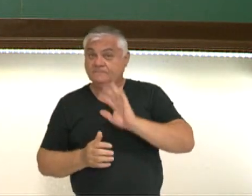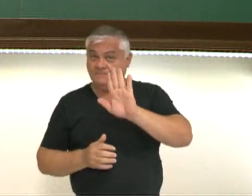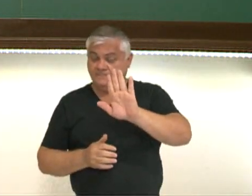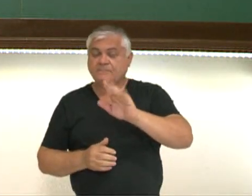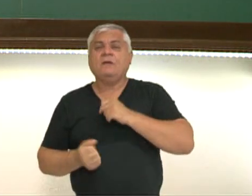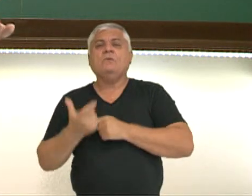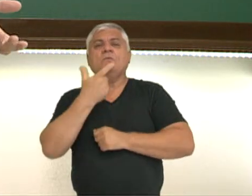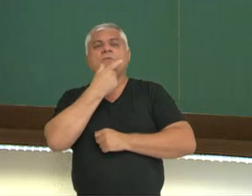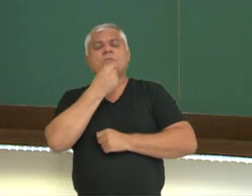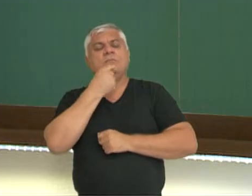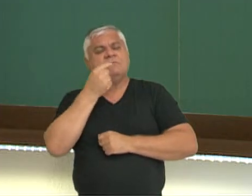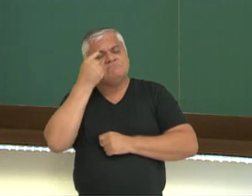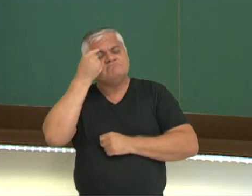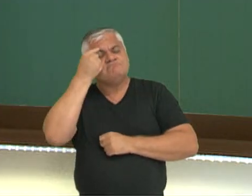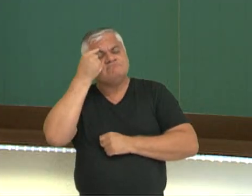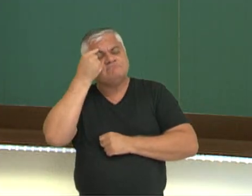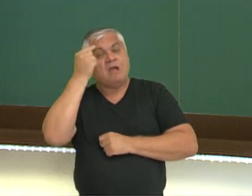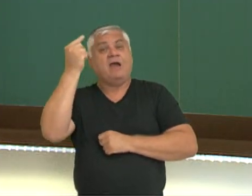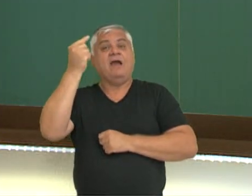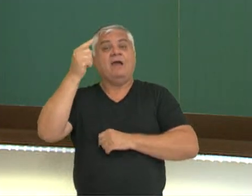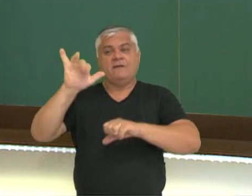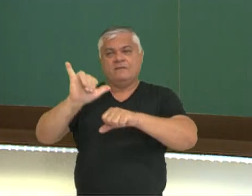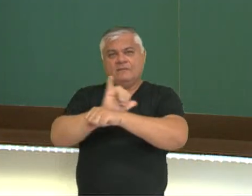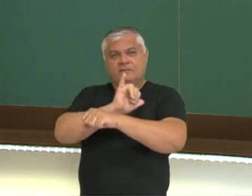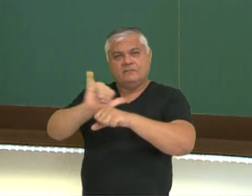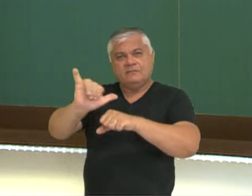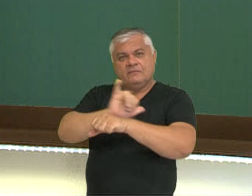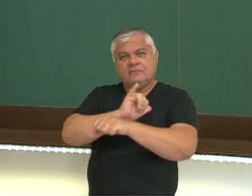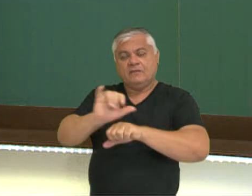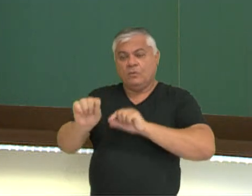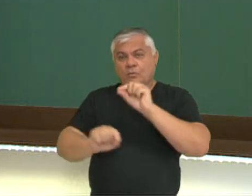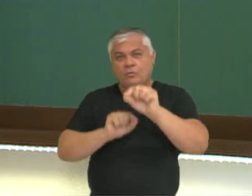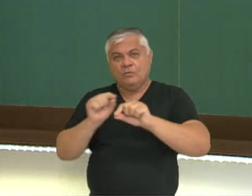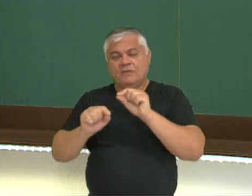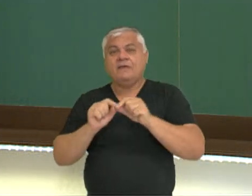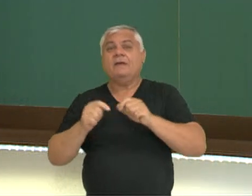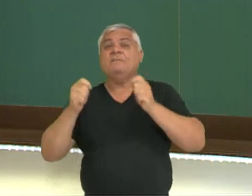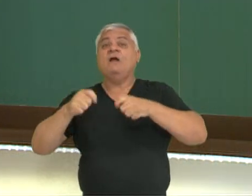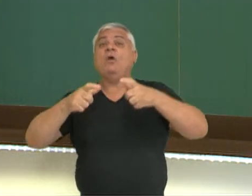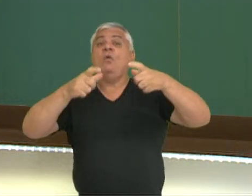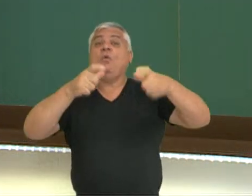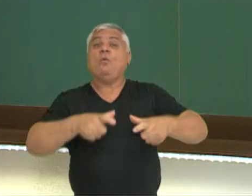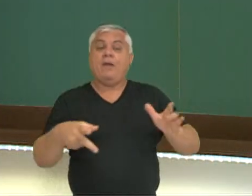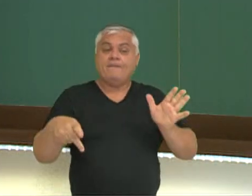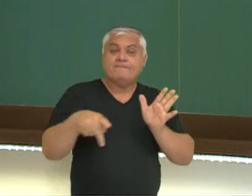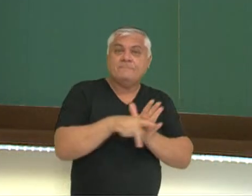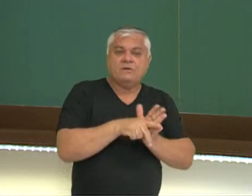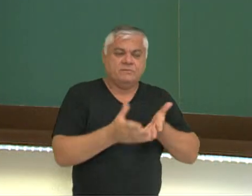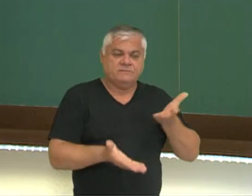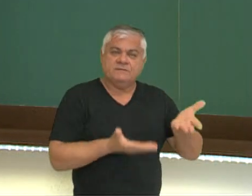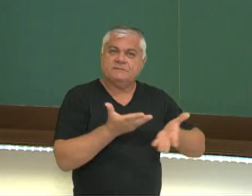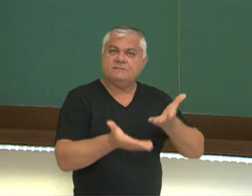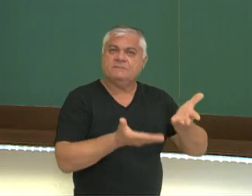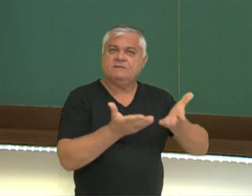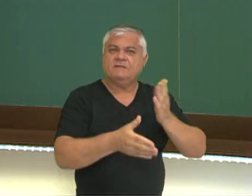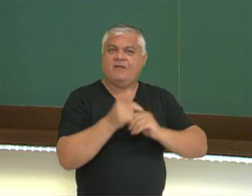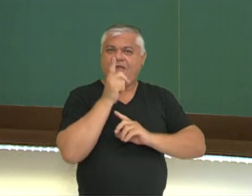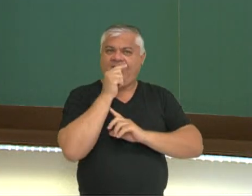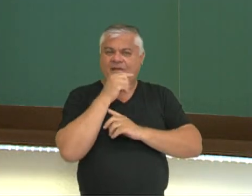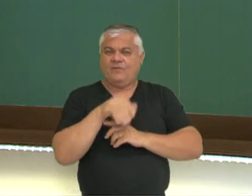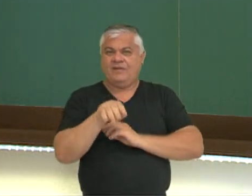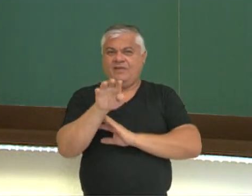homem desenvolveu uma estratégia, a qual ele chama de estação de tratamento de água. Na estação de tratamento de